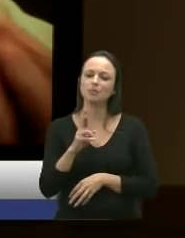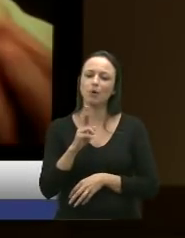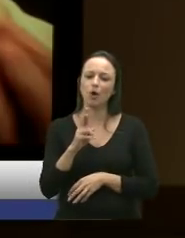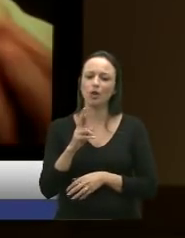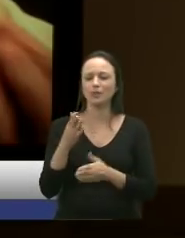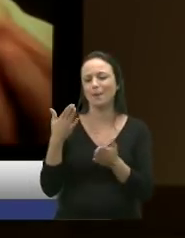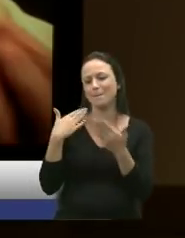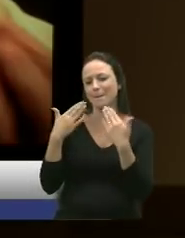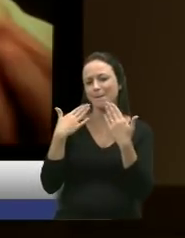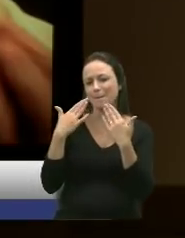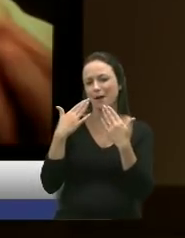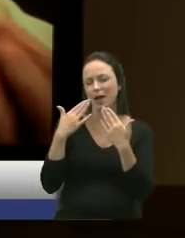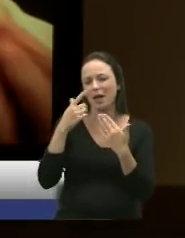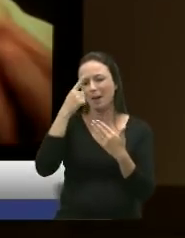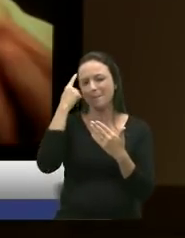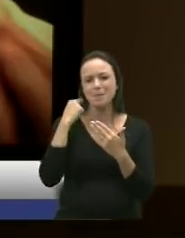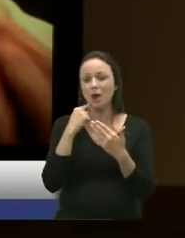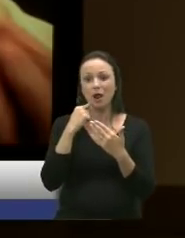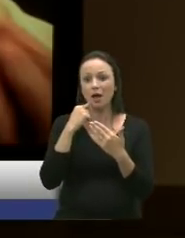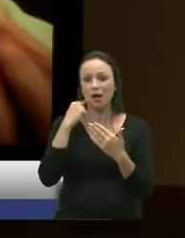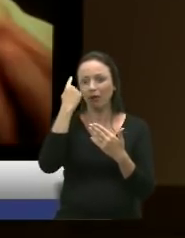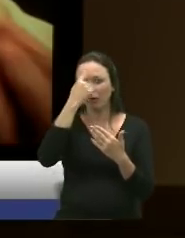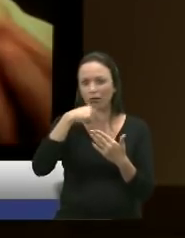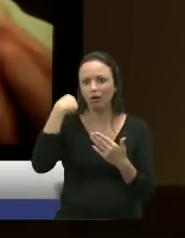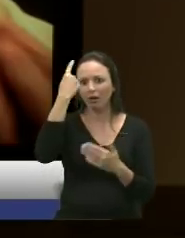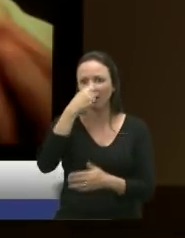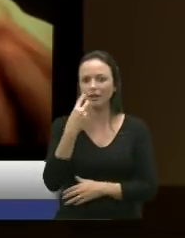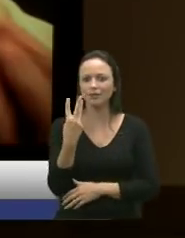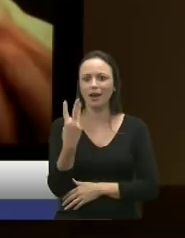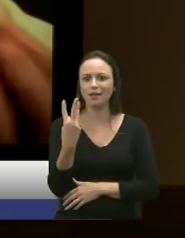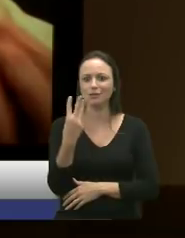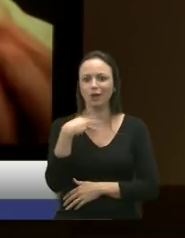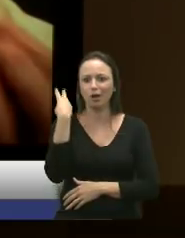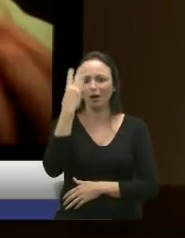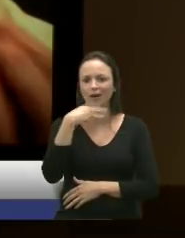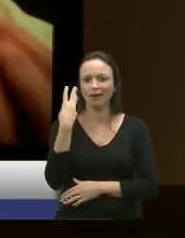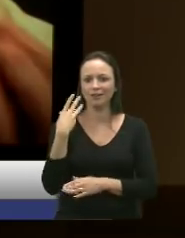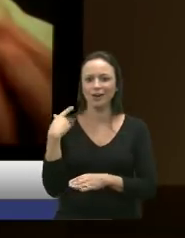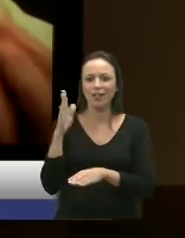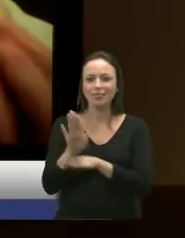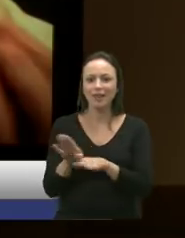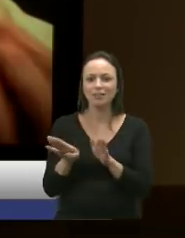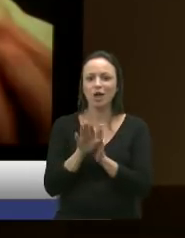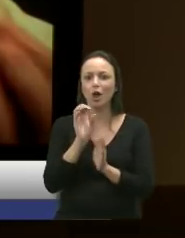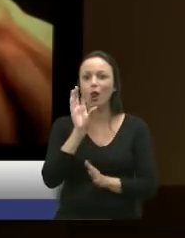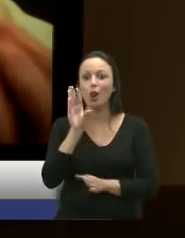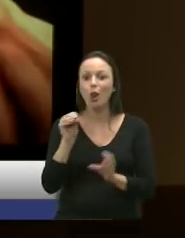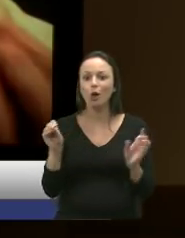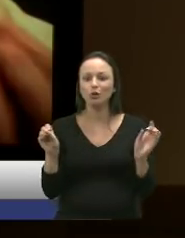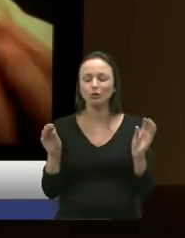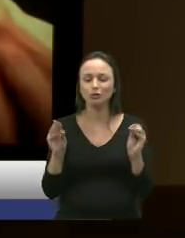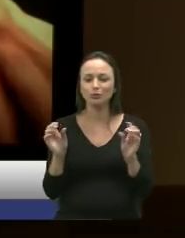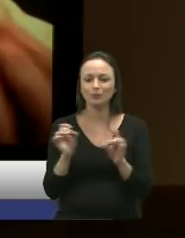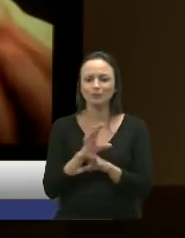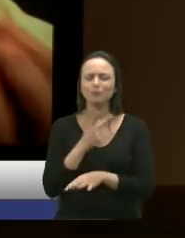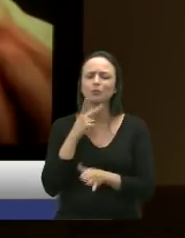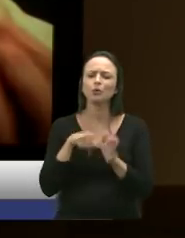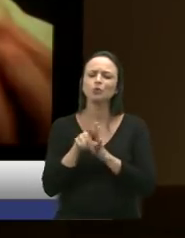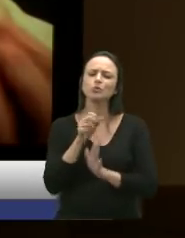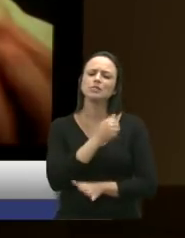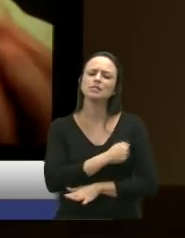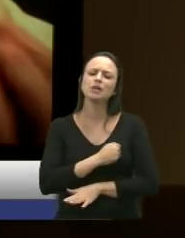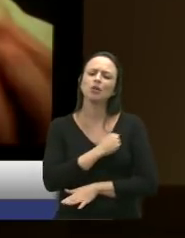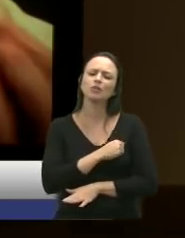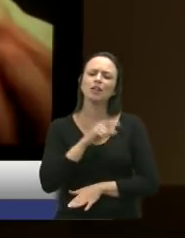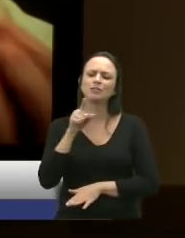para ter durado meia horinha, passou de 3 horas. Eu cheguei lá à tarde, fui sair à noite só. Seu Francisco, a sua saudade, a marca que o